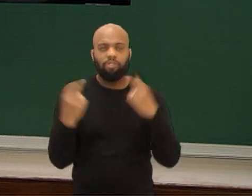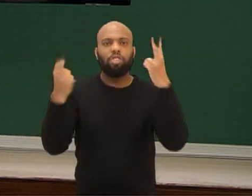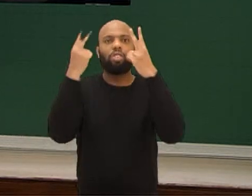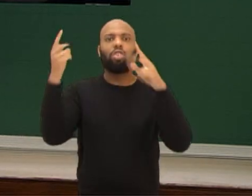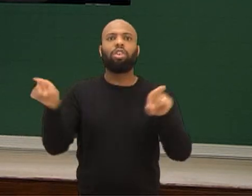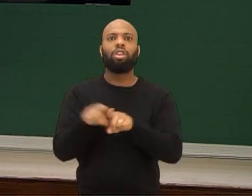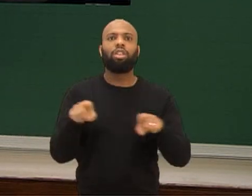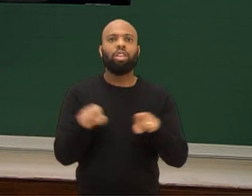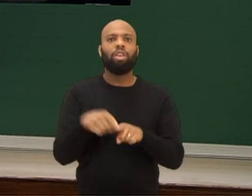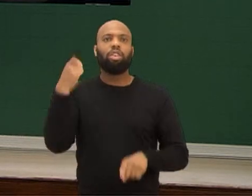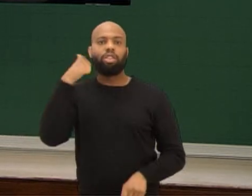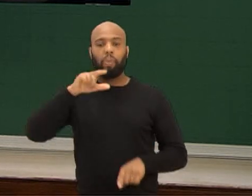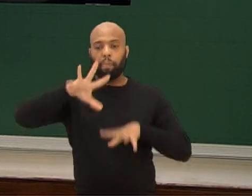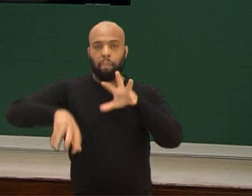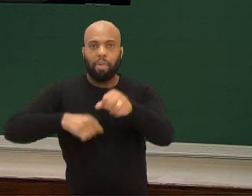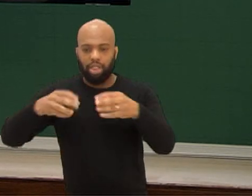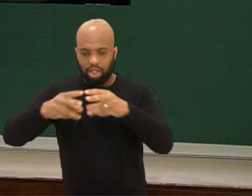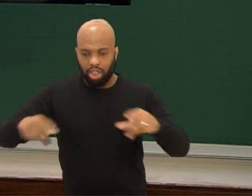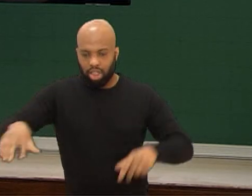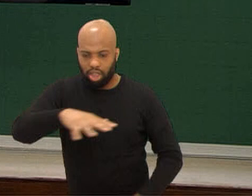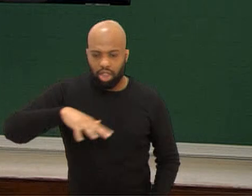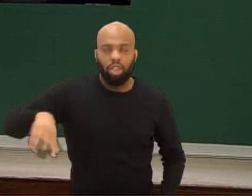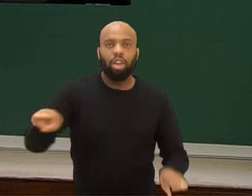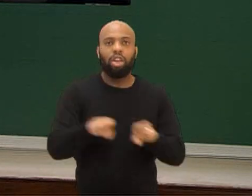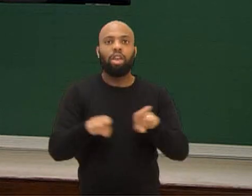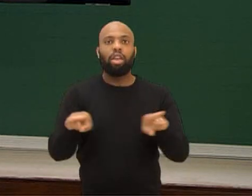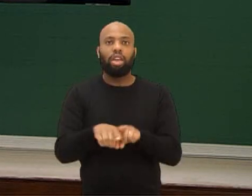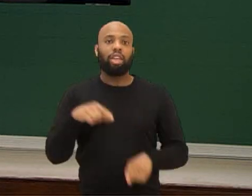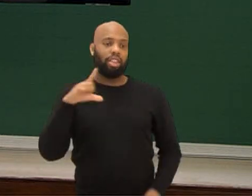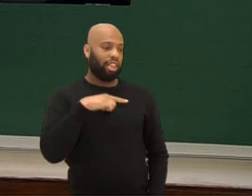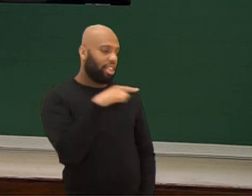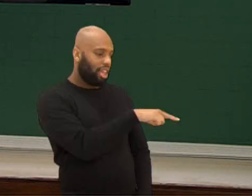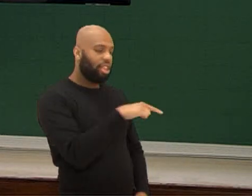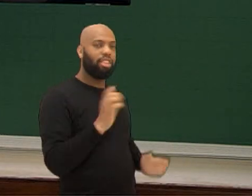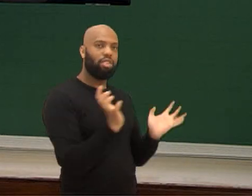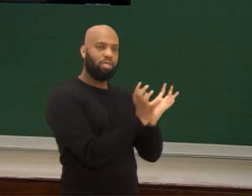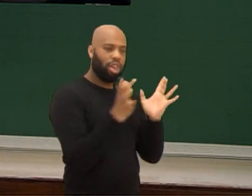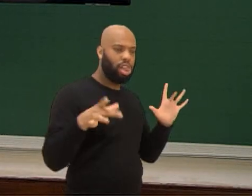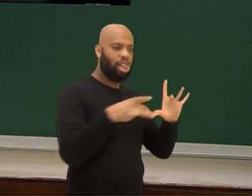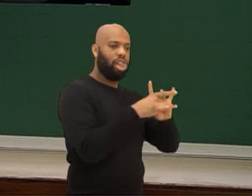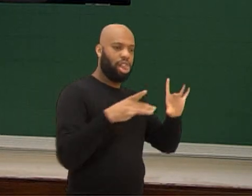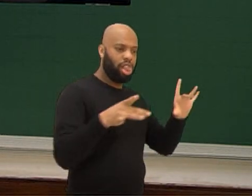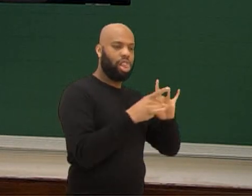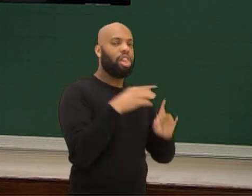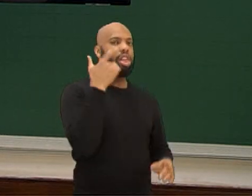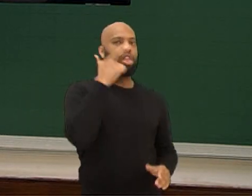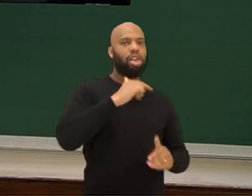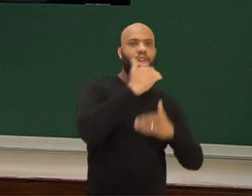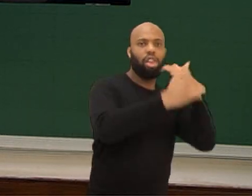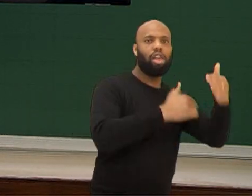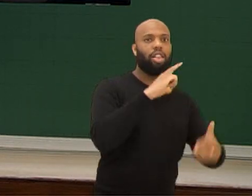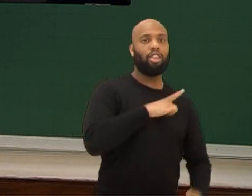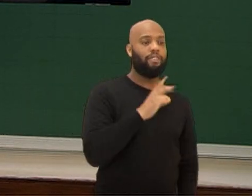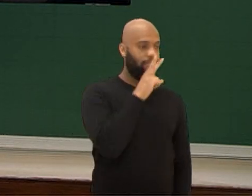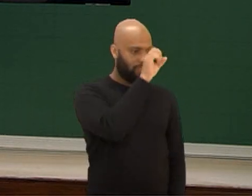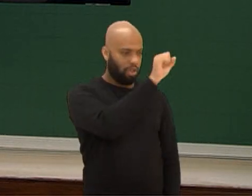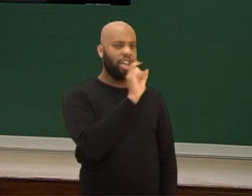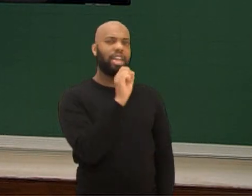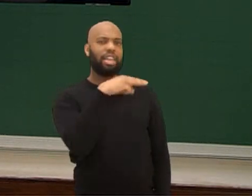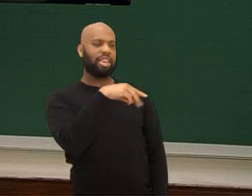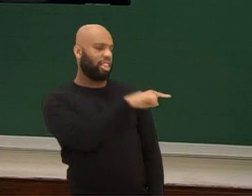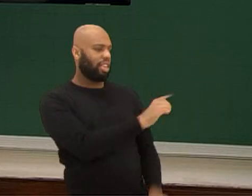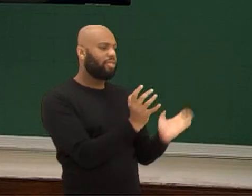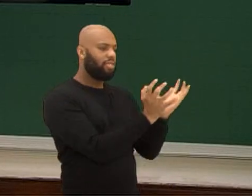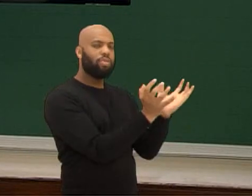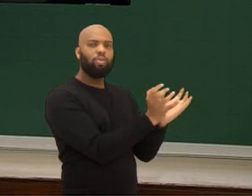tomando territórios, e nós vamos ter os aliados começando a ter força. Quem eram os aliados?